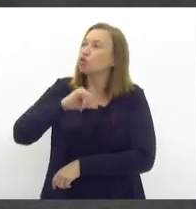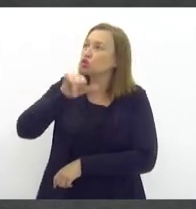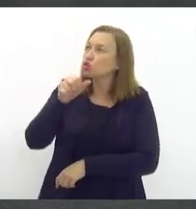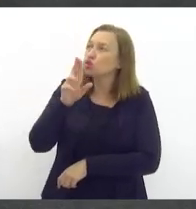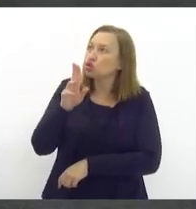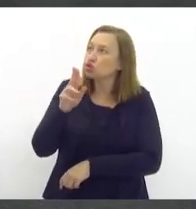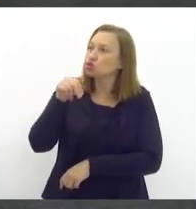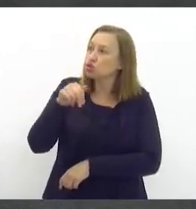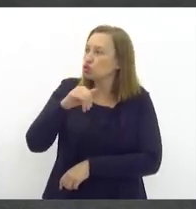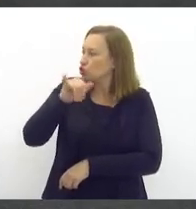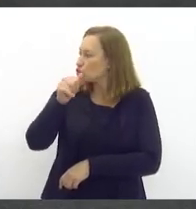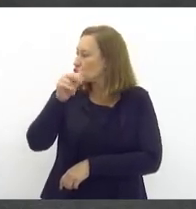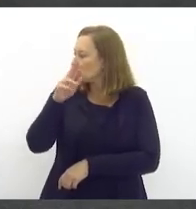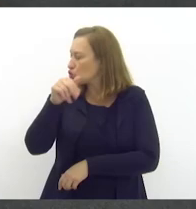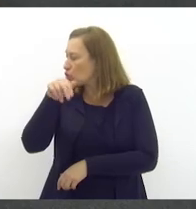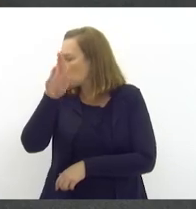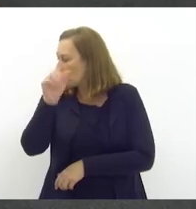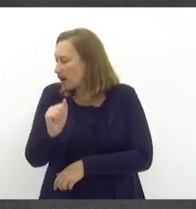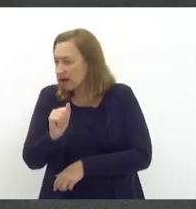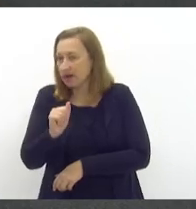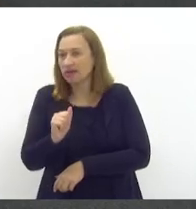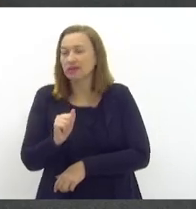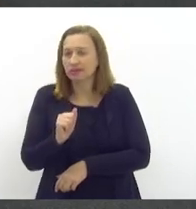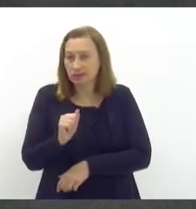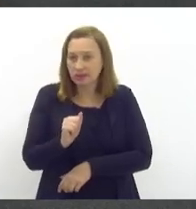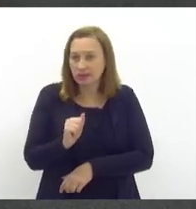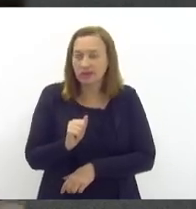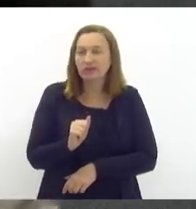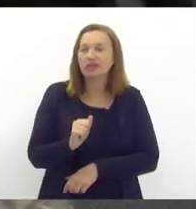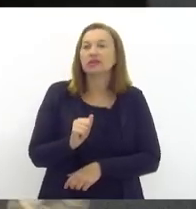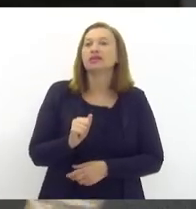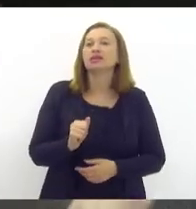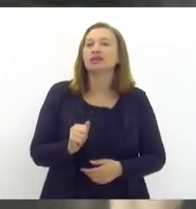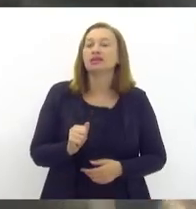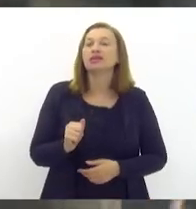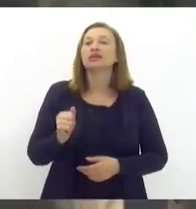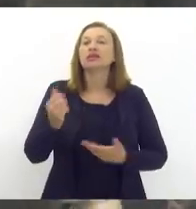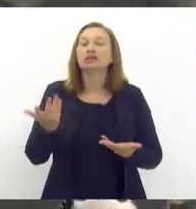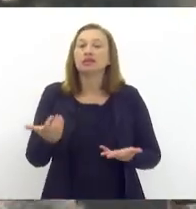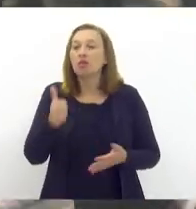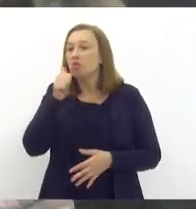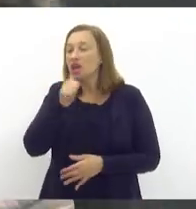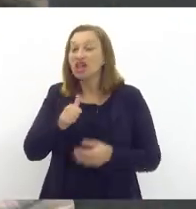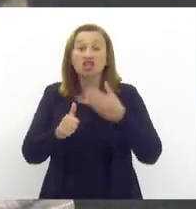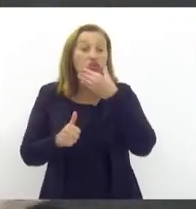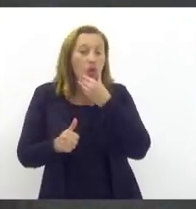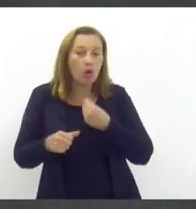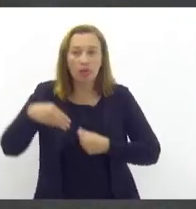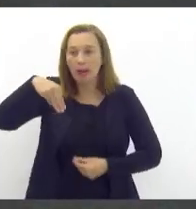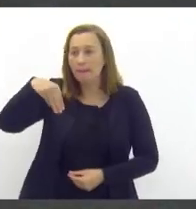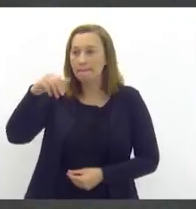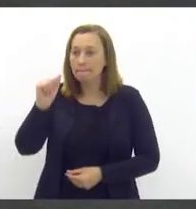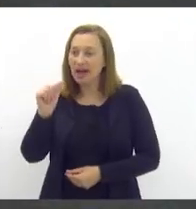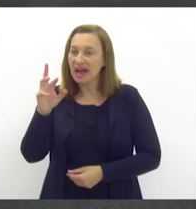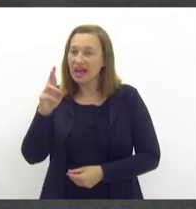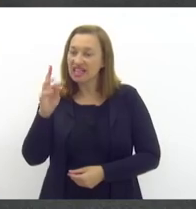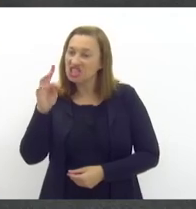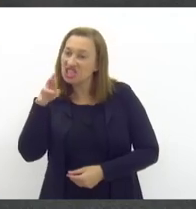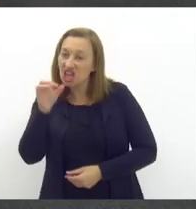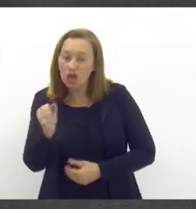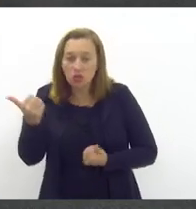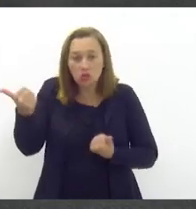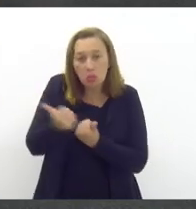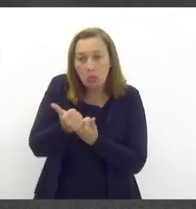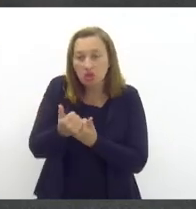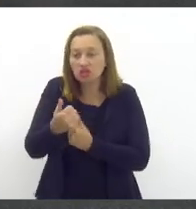Boa Viagem, no centro da cidade, a atuação das marisqueiras e dos marisqueiros com quase nenhum suporte do poder